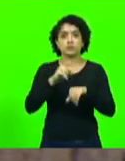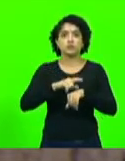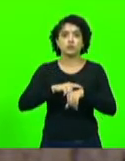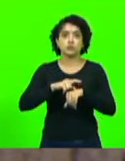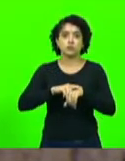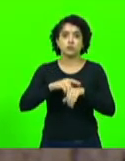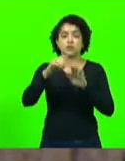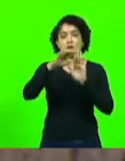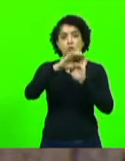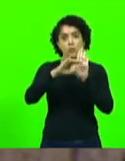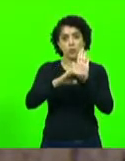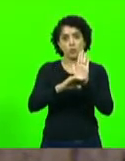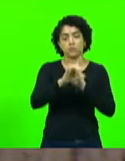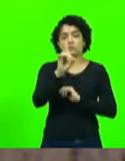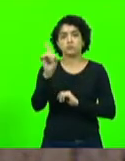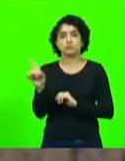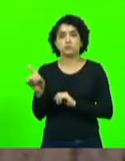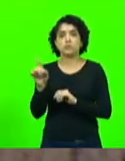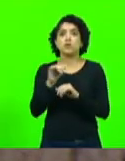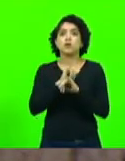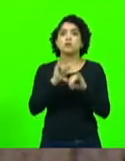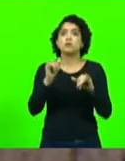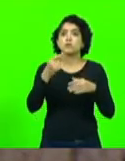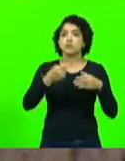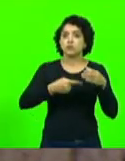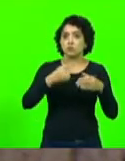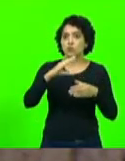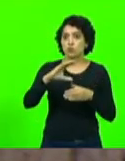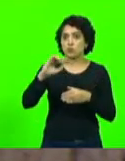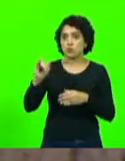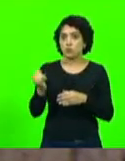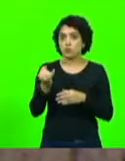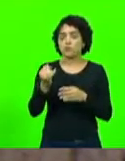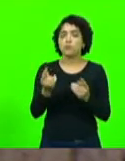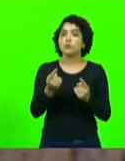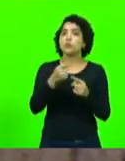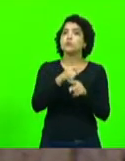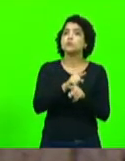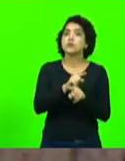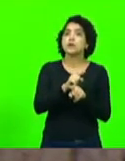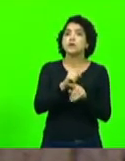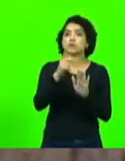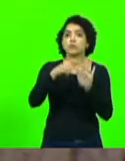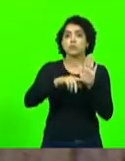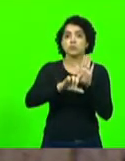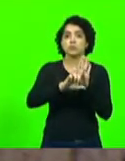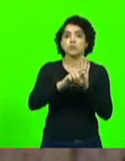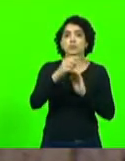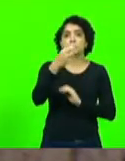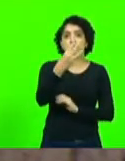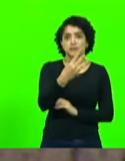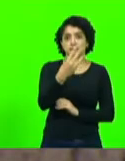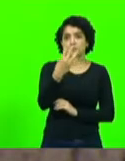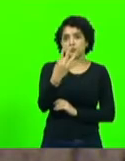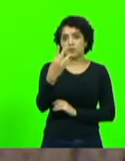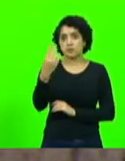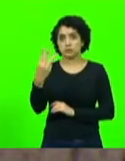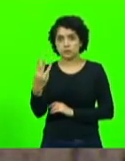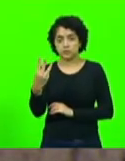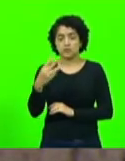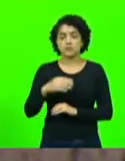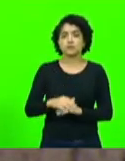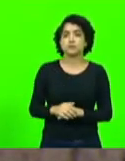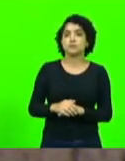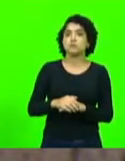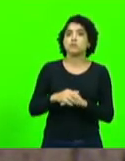a ordem do dia. O senhor presidente comunicou que a Comissão de Constituição e Justiça apresentou parecer contrário ao projeto de lei número 343/2021. Foram aprovadas as